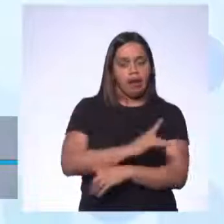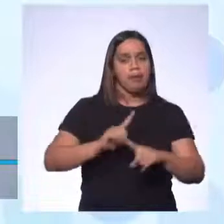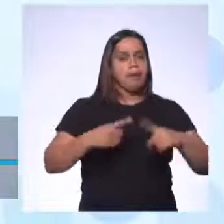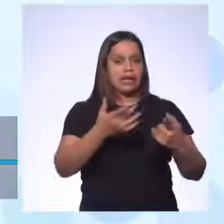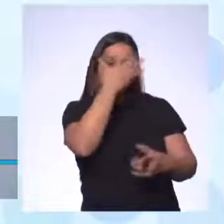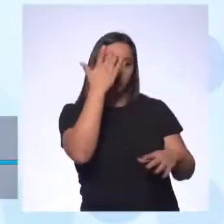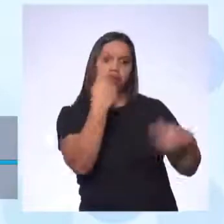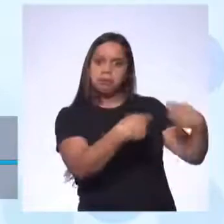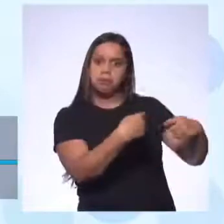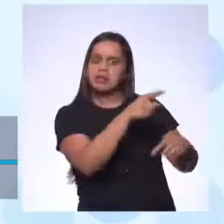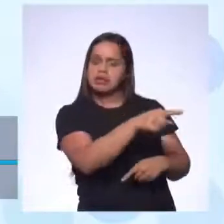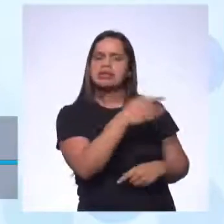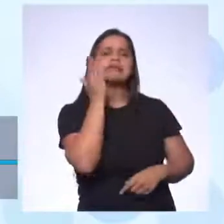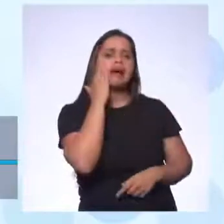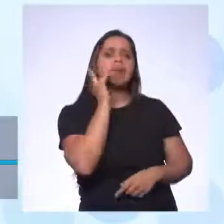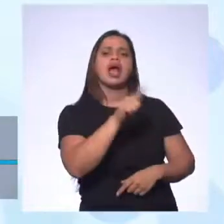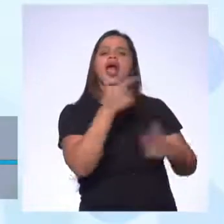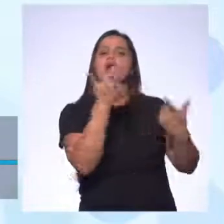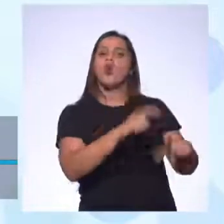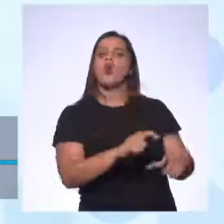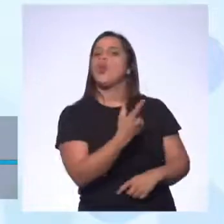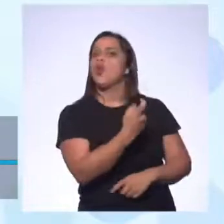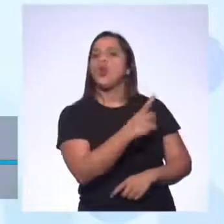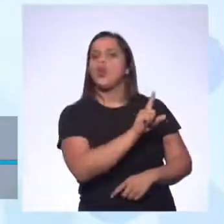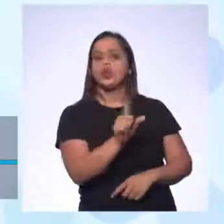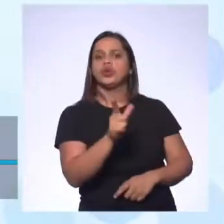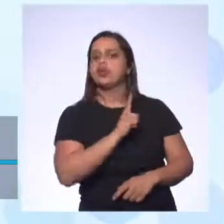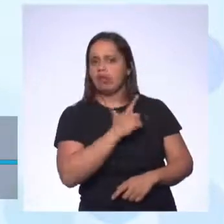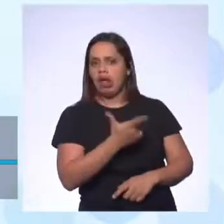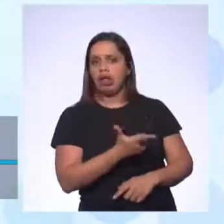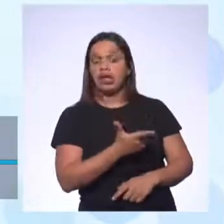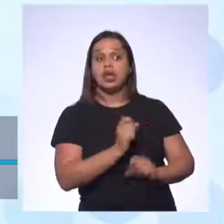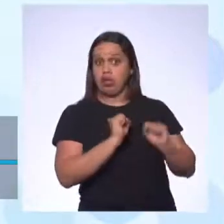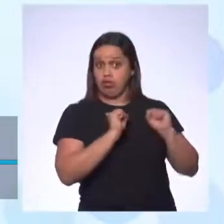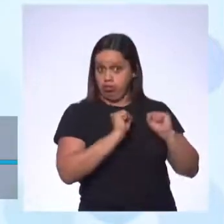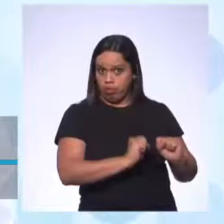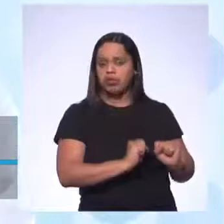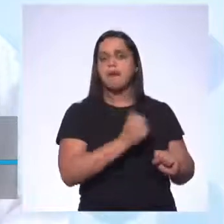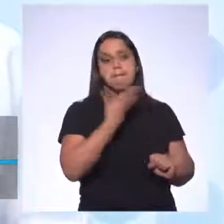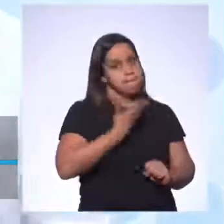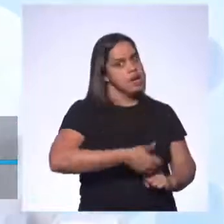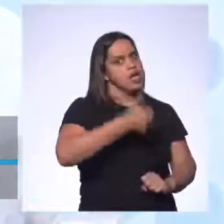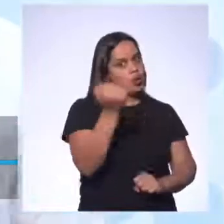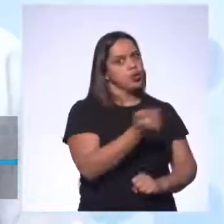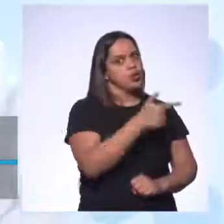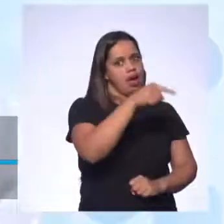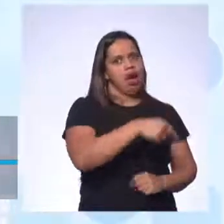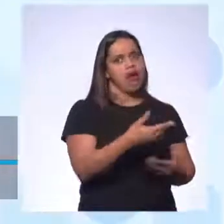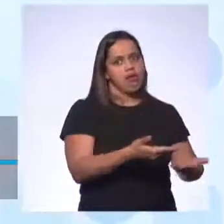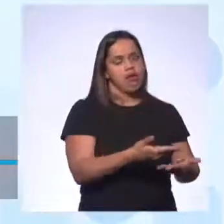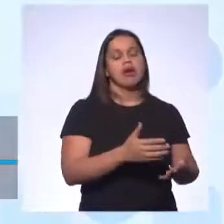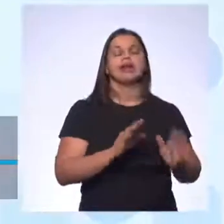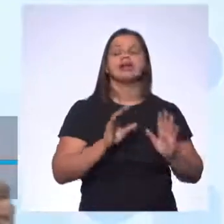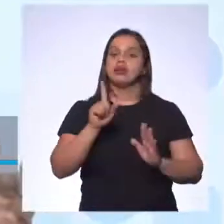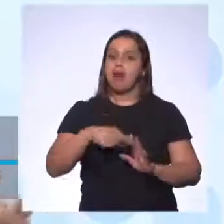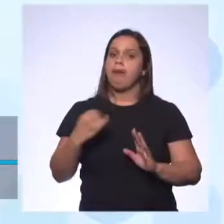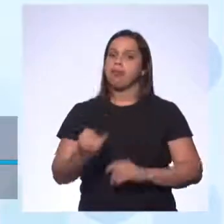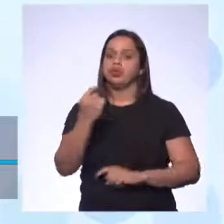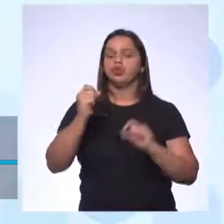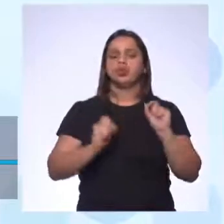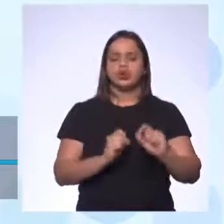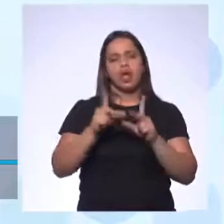sabem que é o único lugar que tem e poderia ser muito melhor, tá bom? Então é muito importante, como a